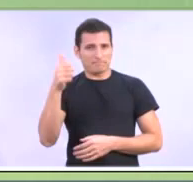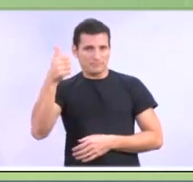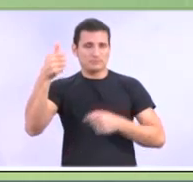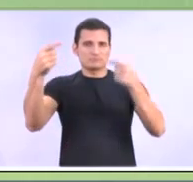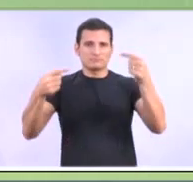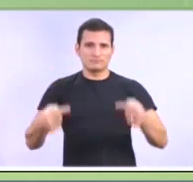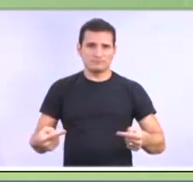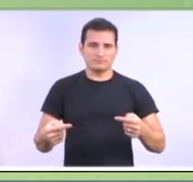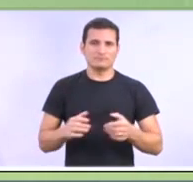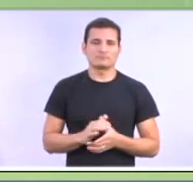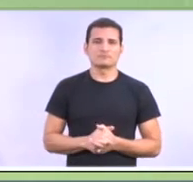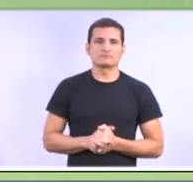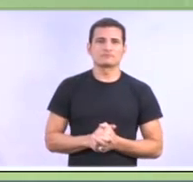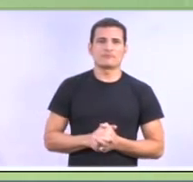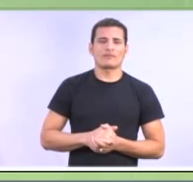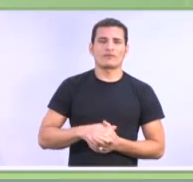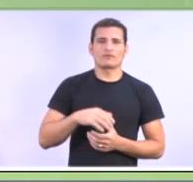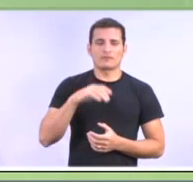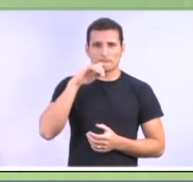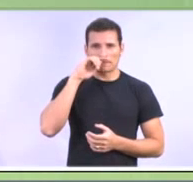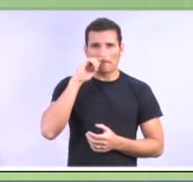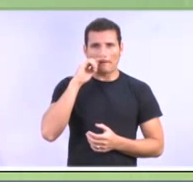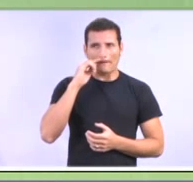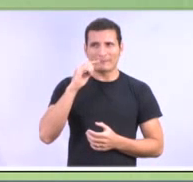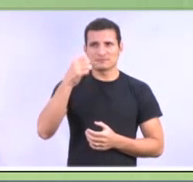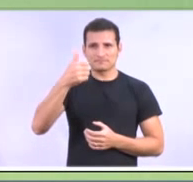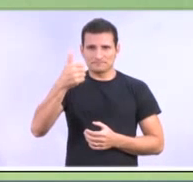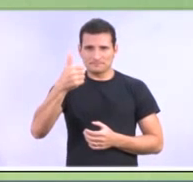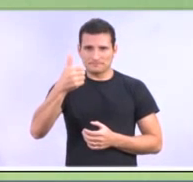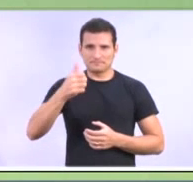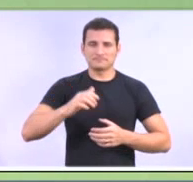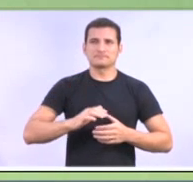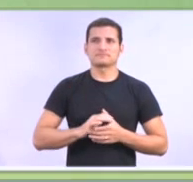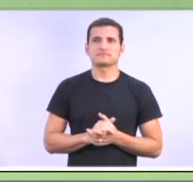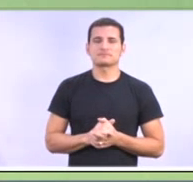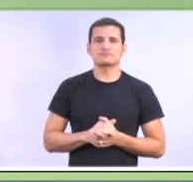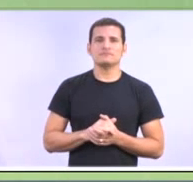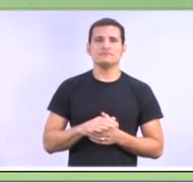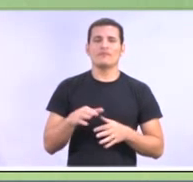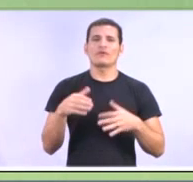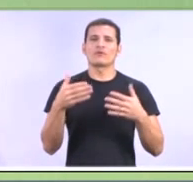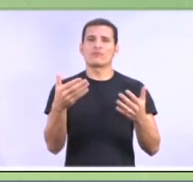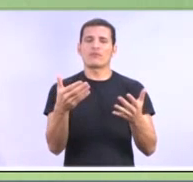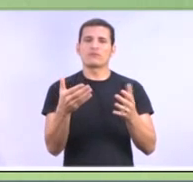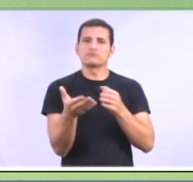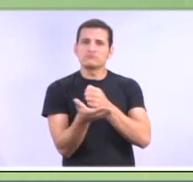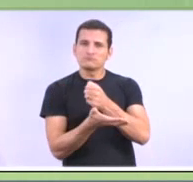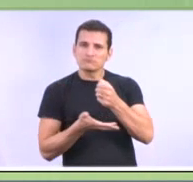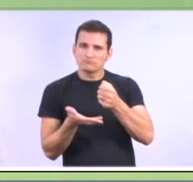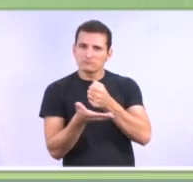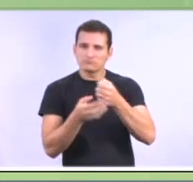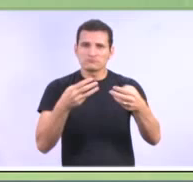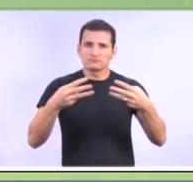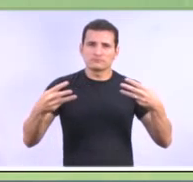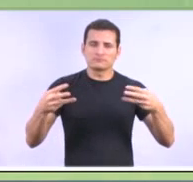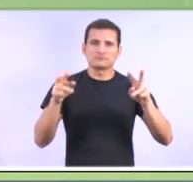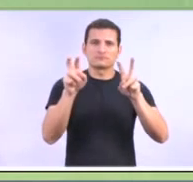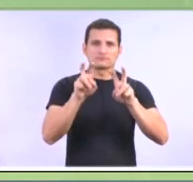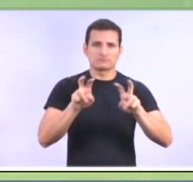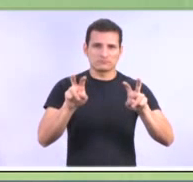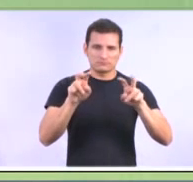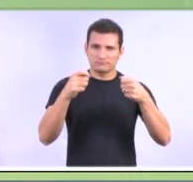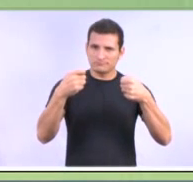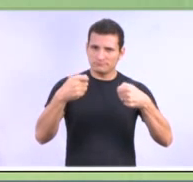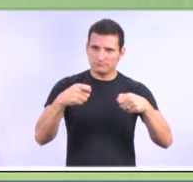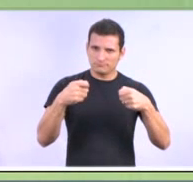lá. Questão 1. Quais as características básicas que as redes de computadores devem